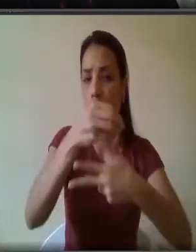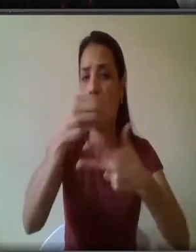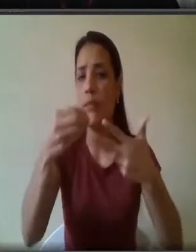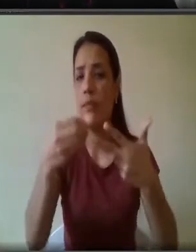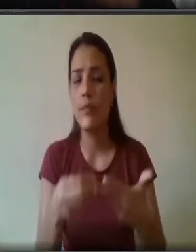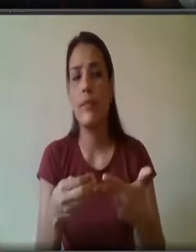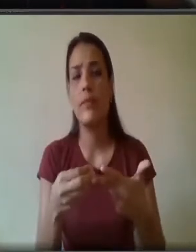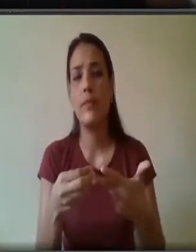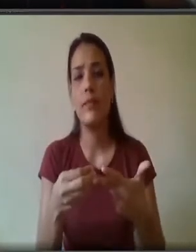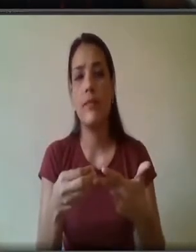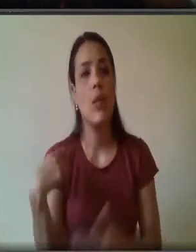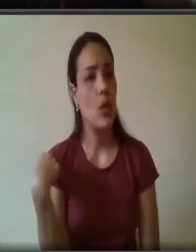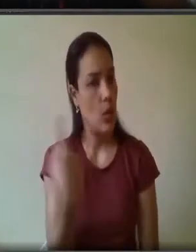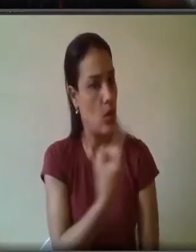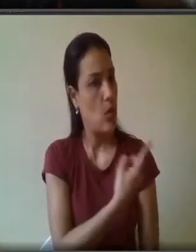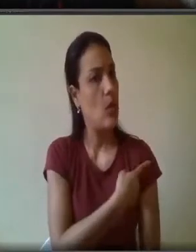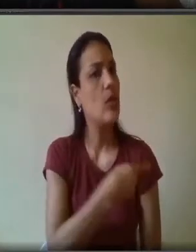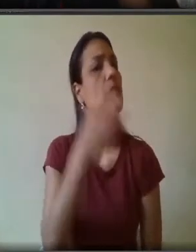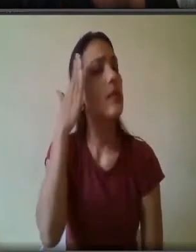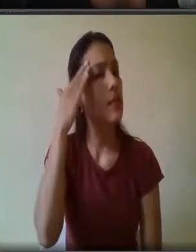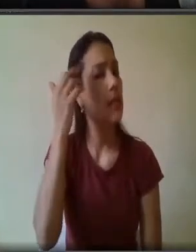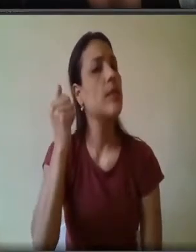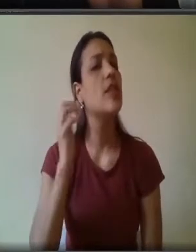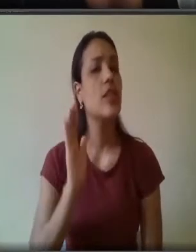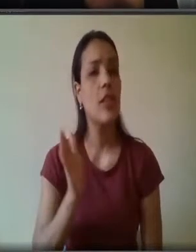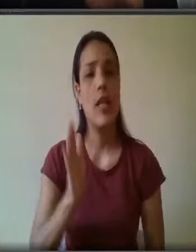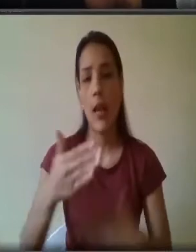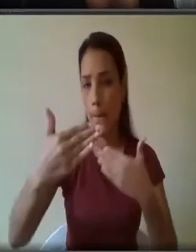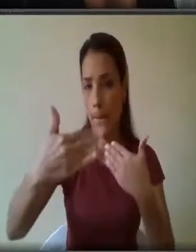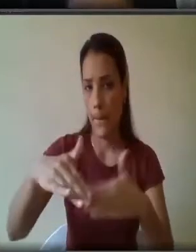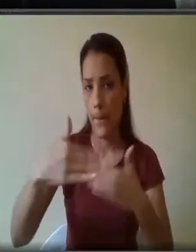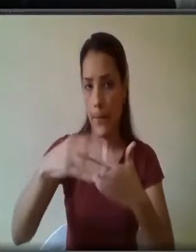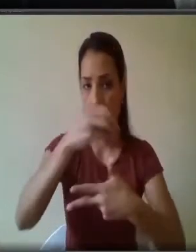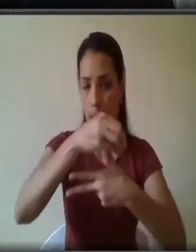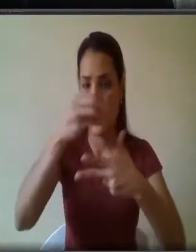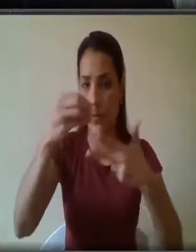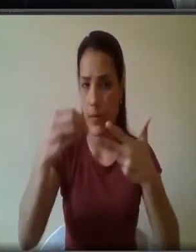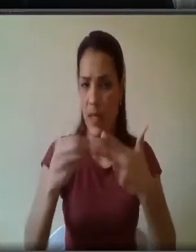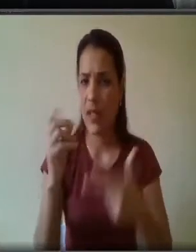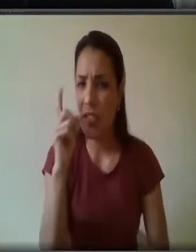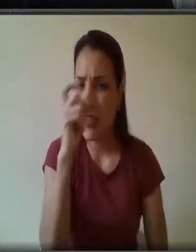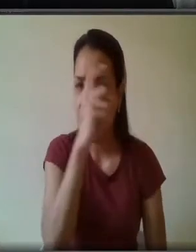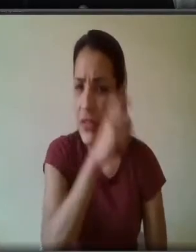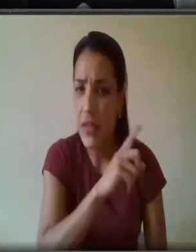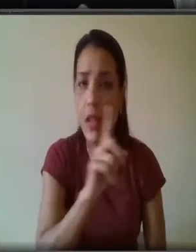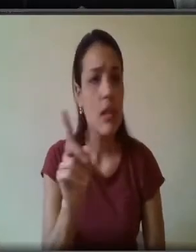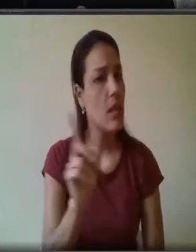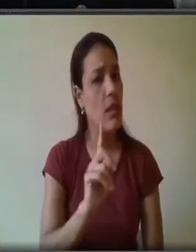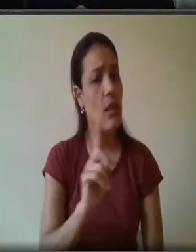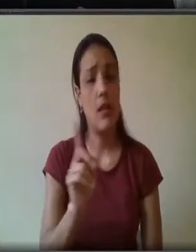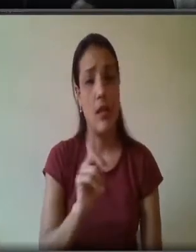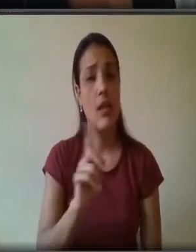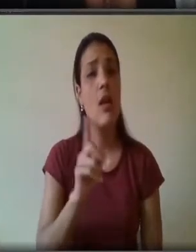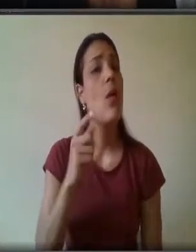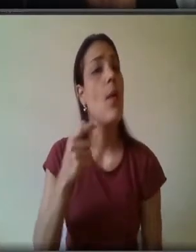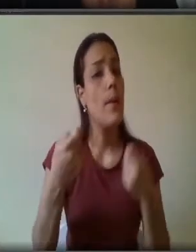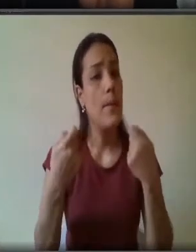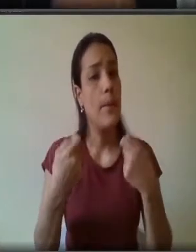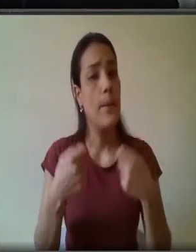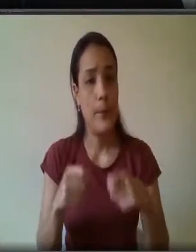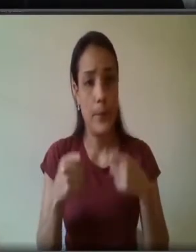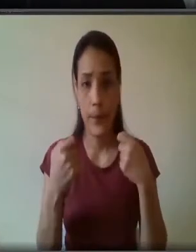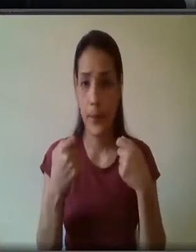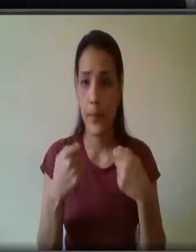nós sabemos que a prova do Enem, ela não é uma prova difícil, ela é uma prova que você tem que ter